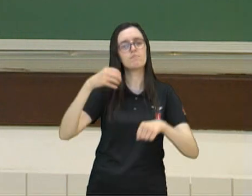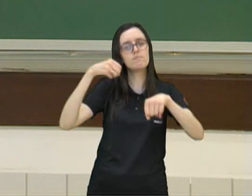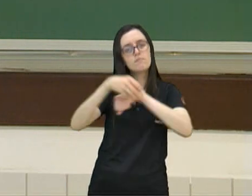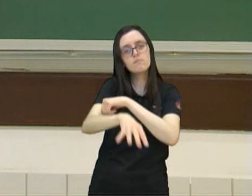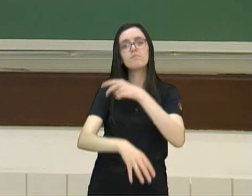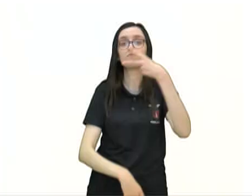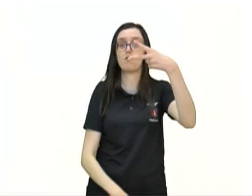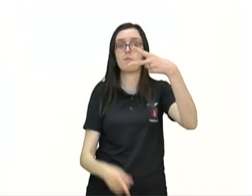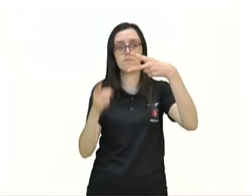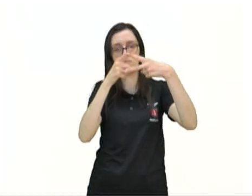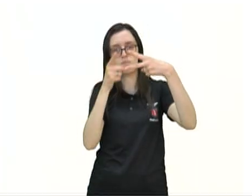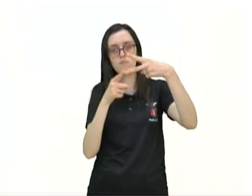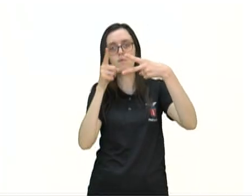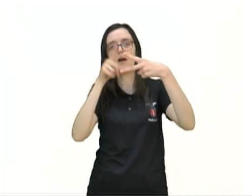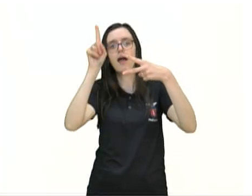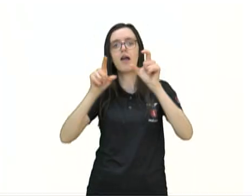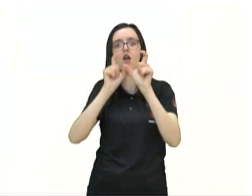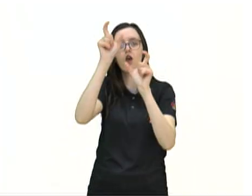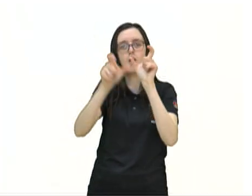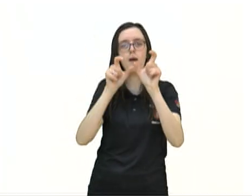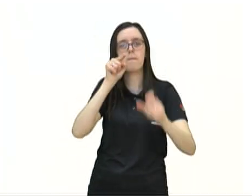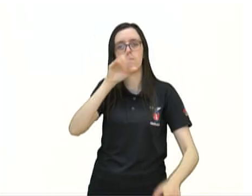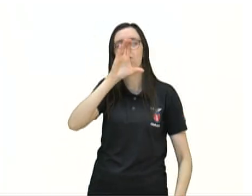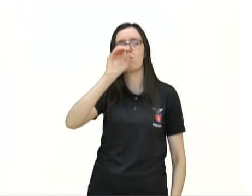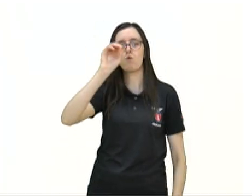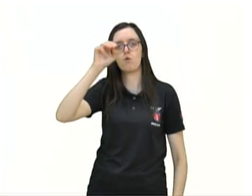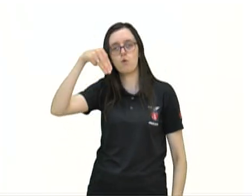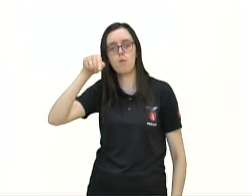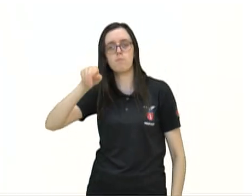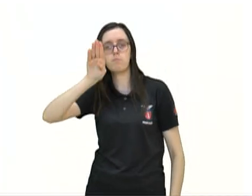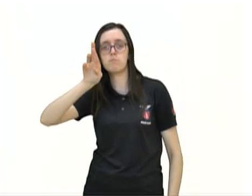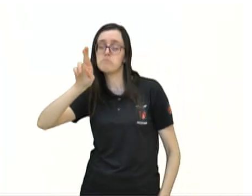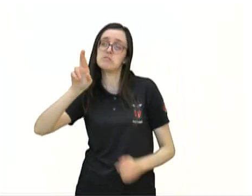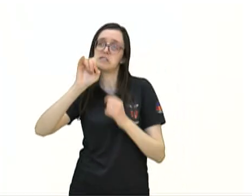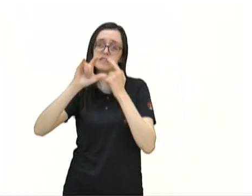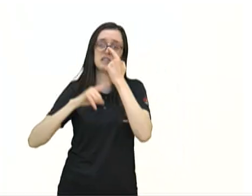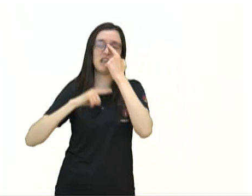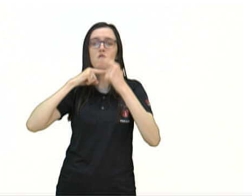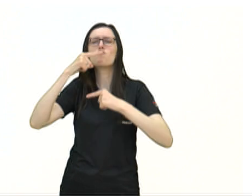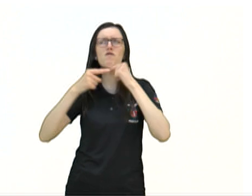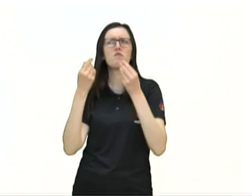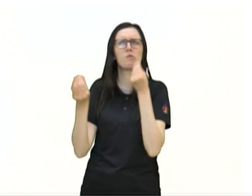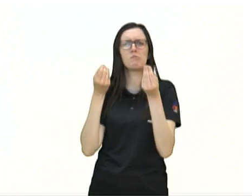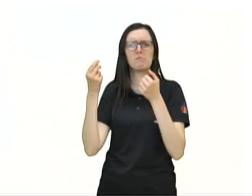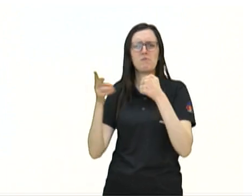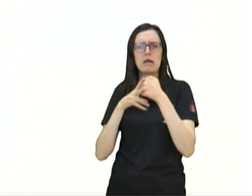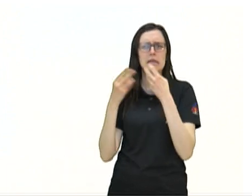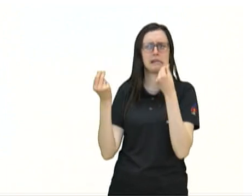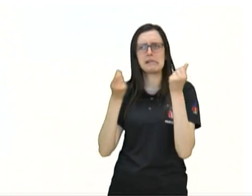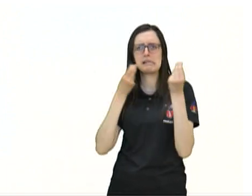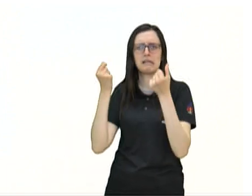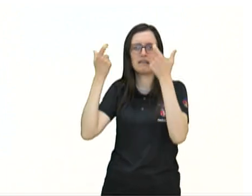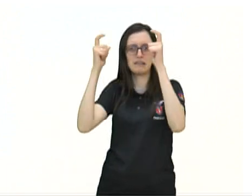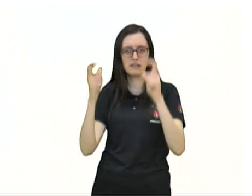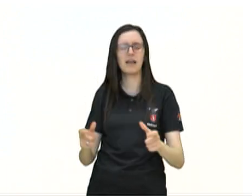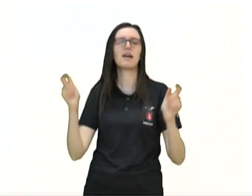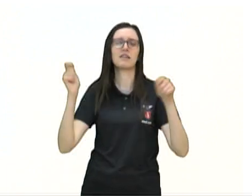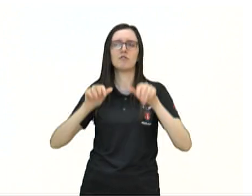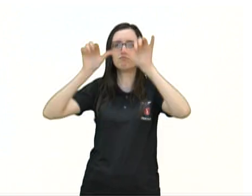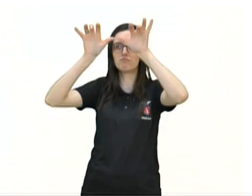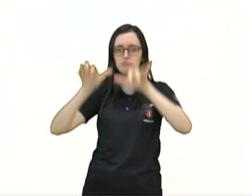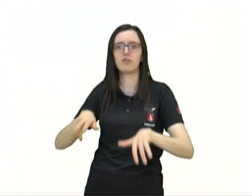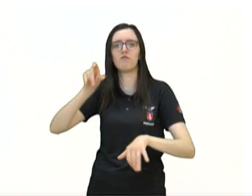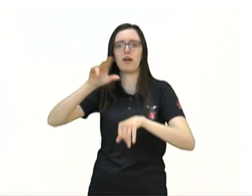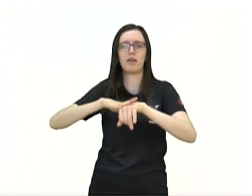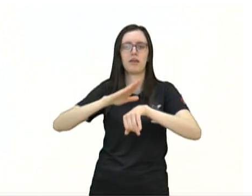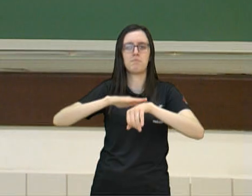para vocês o conjugação.com.br, que caso você tenha dúvida de como fica o verbo conjugado, é só digitar